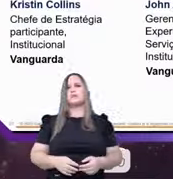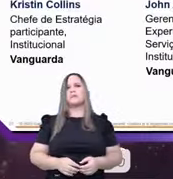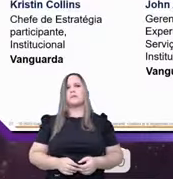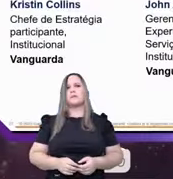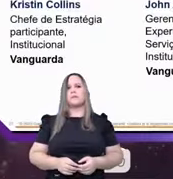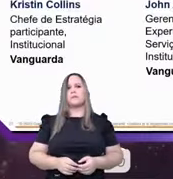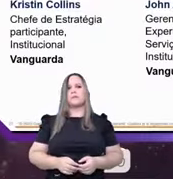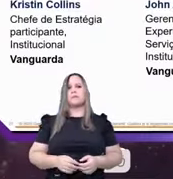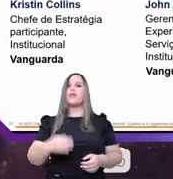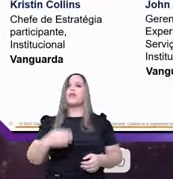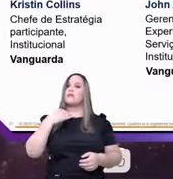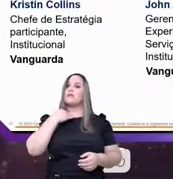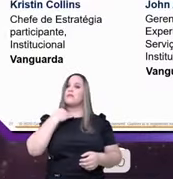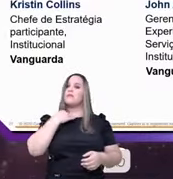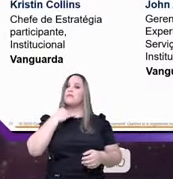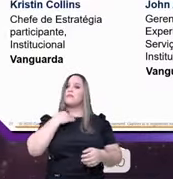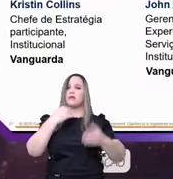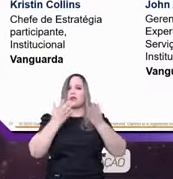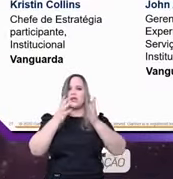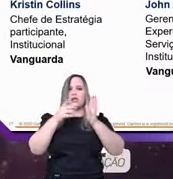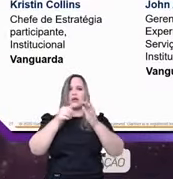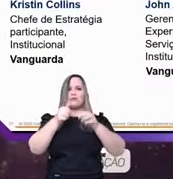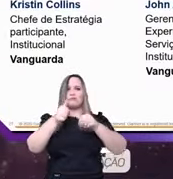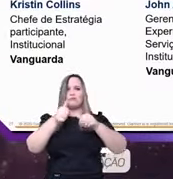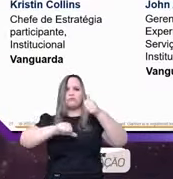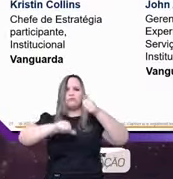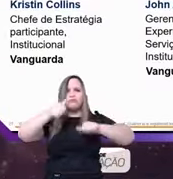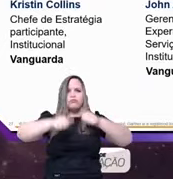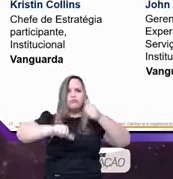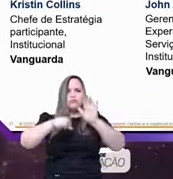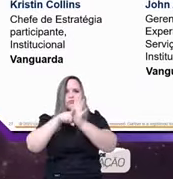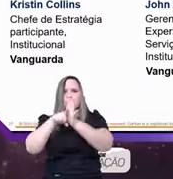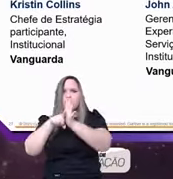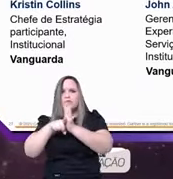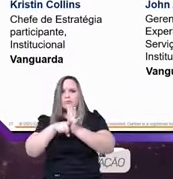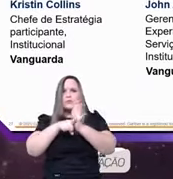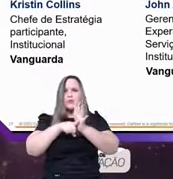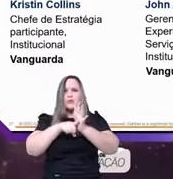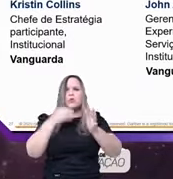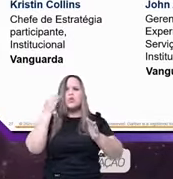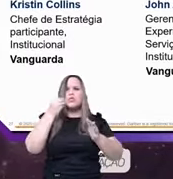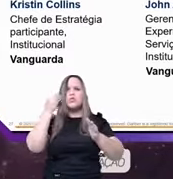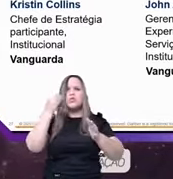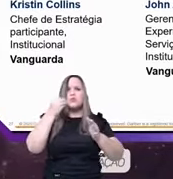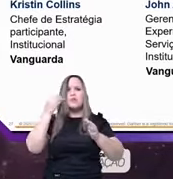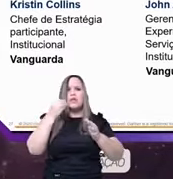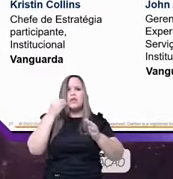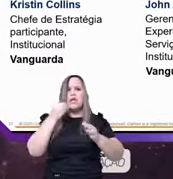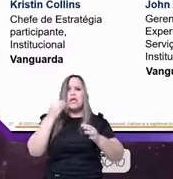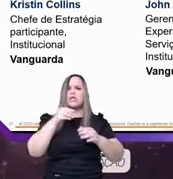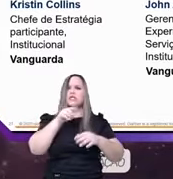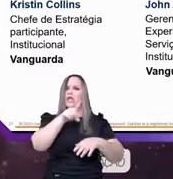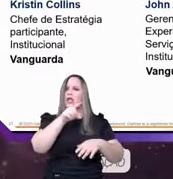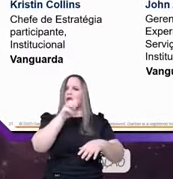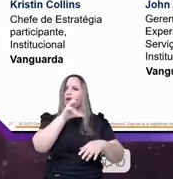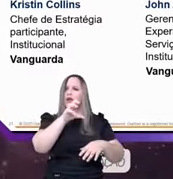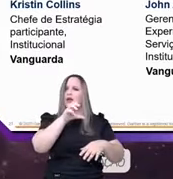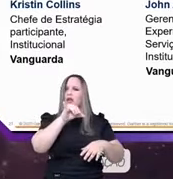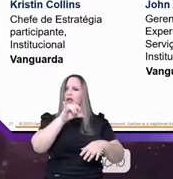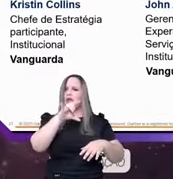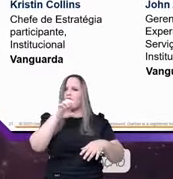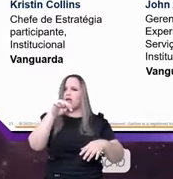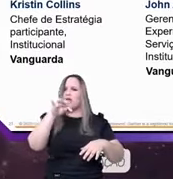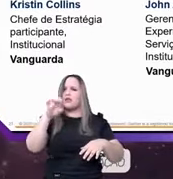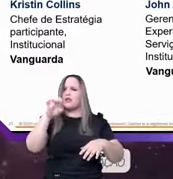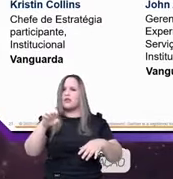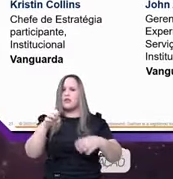esse banco ele queria avaliar o seguinte. Como é que é a experiência do meu cliente com relação ao feedback?